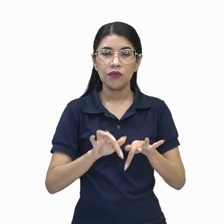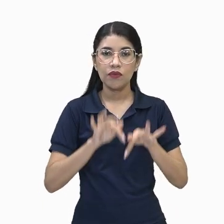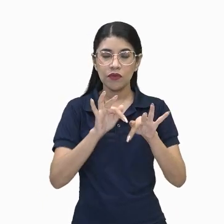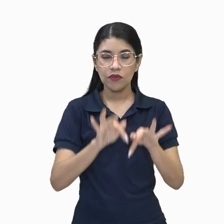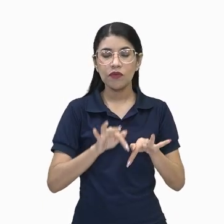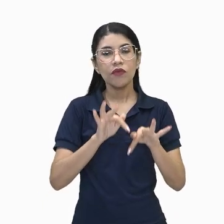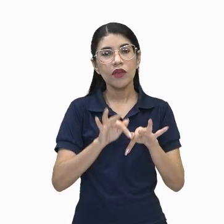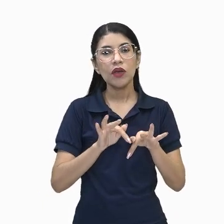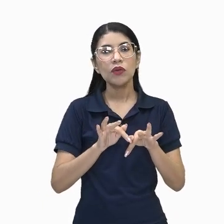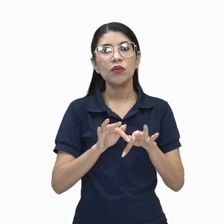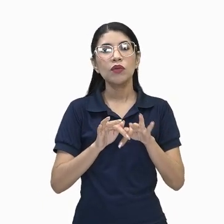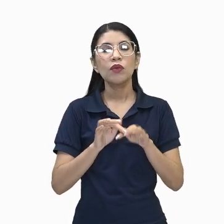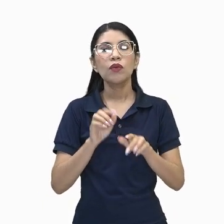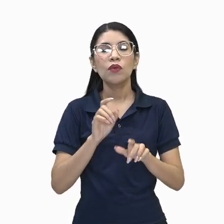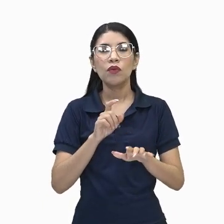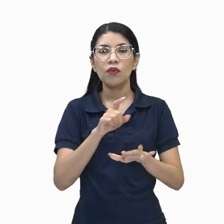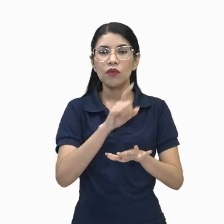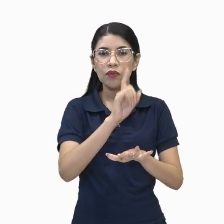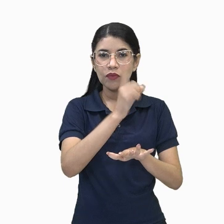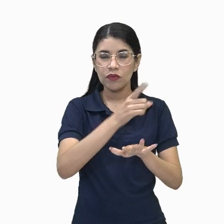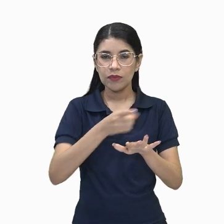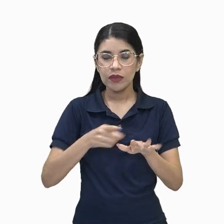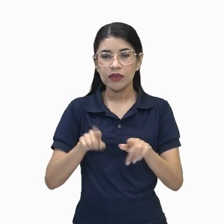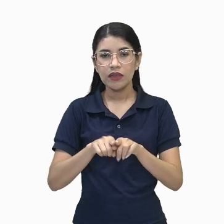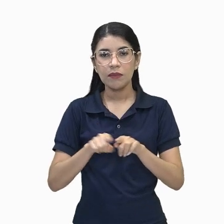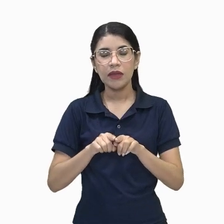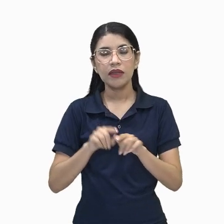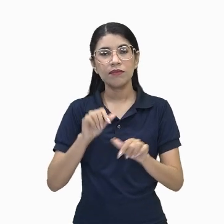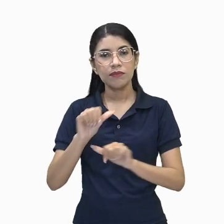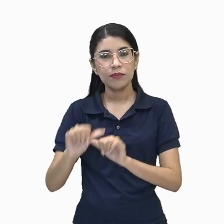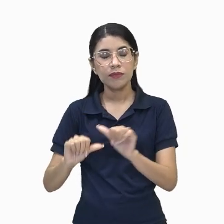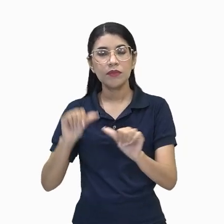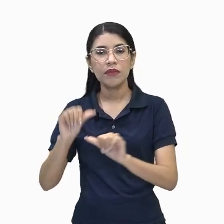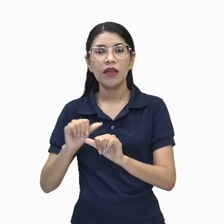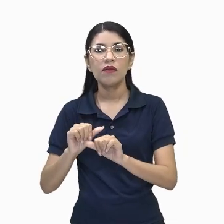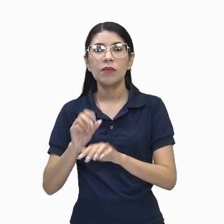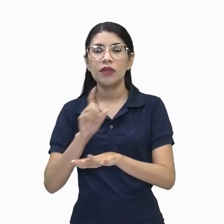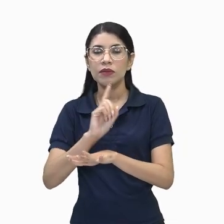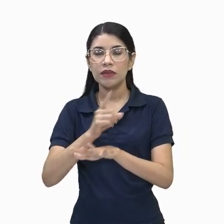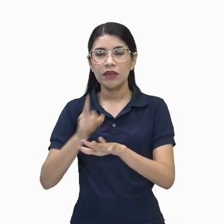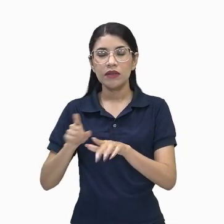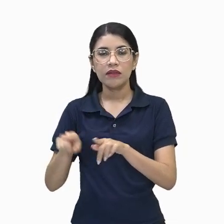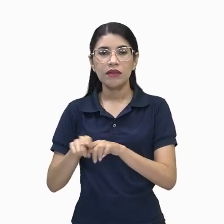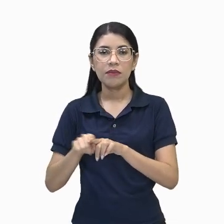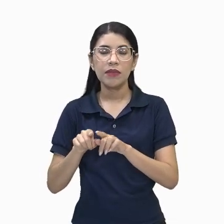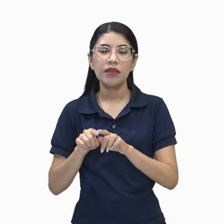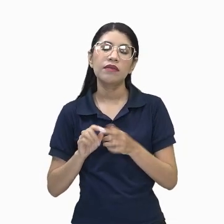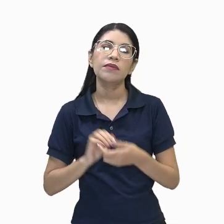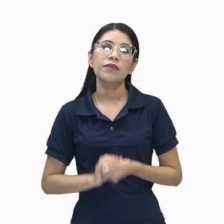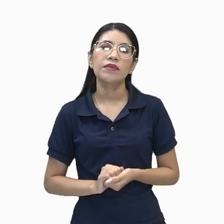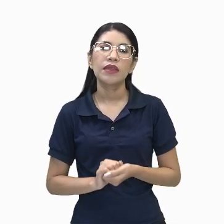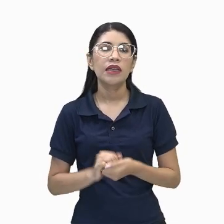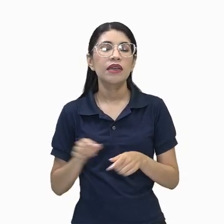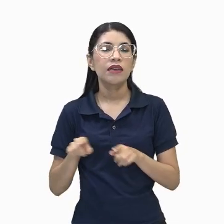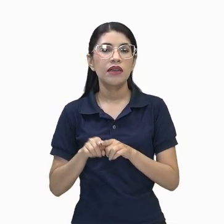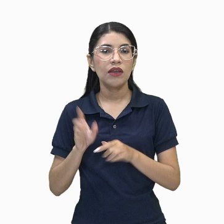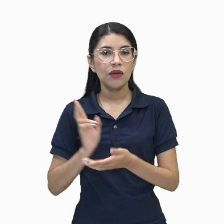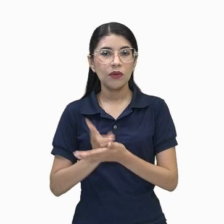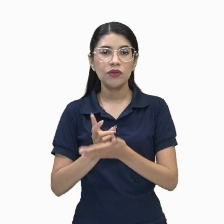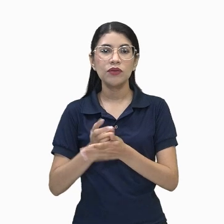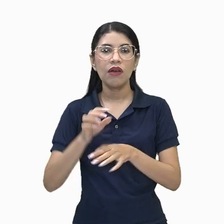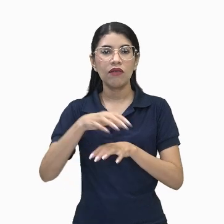passava a ser também um suzerano, distribuindo proteção e posses aos outros indivíduos que, por sua